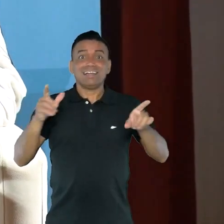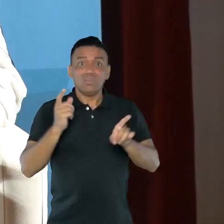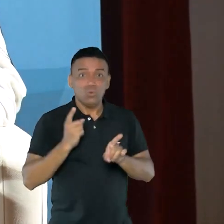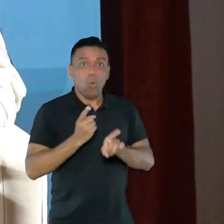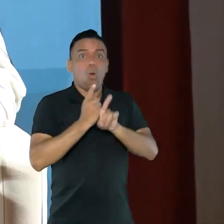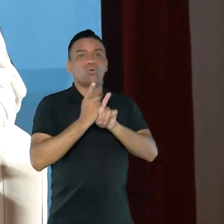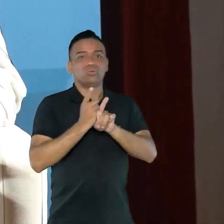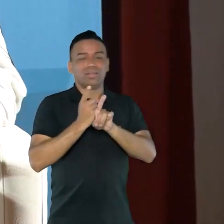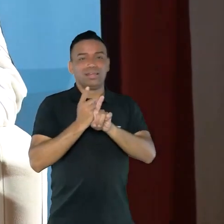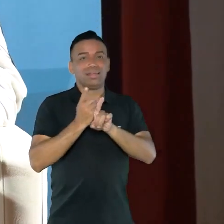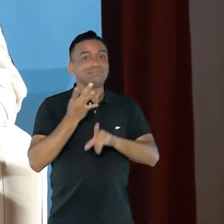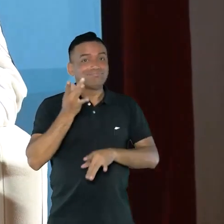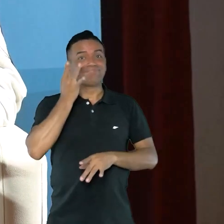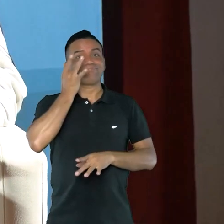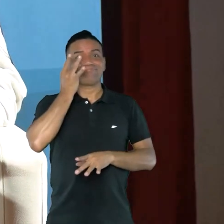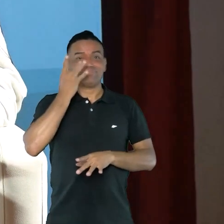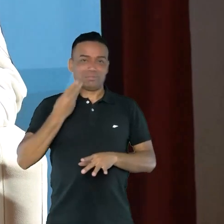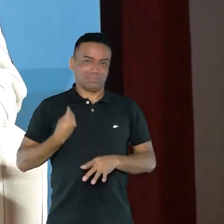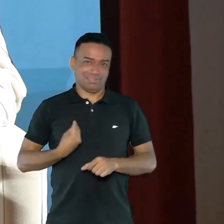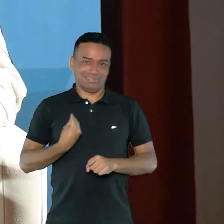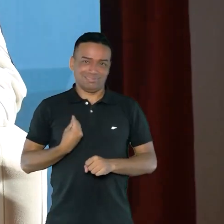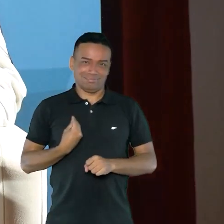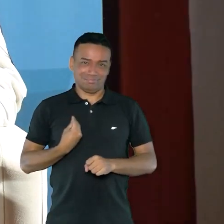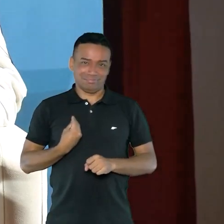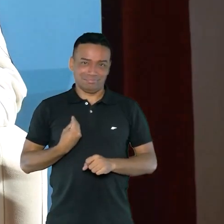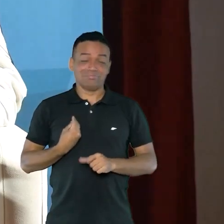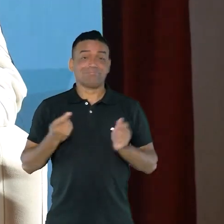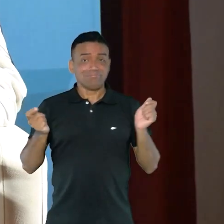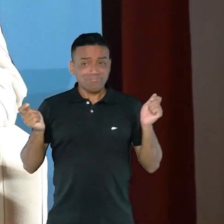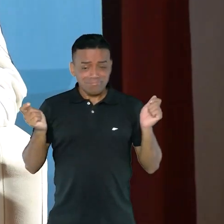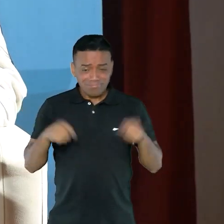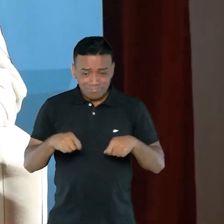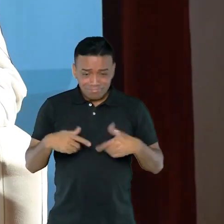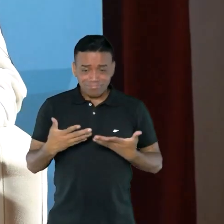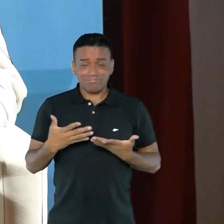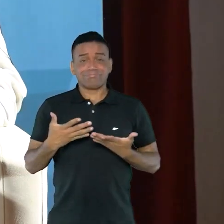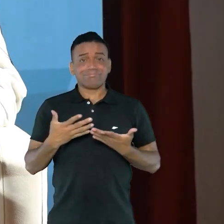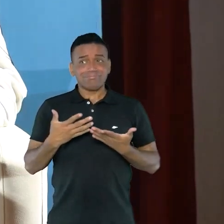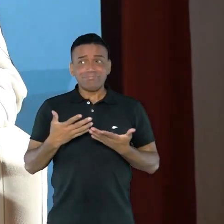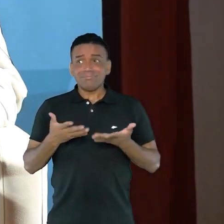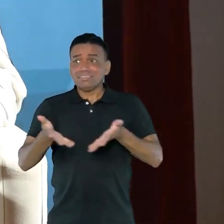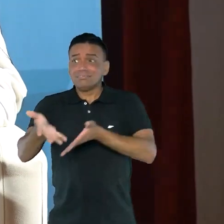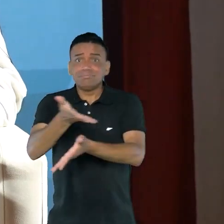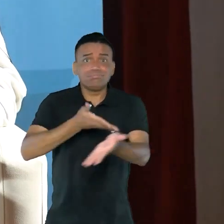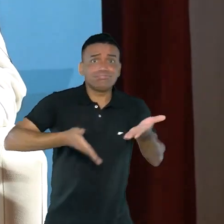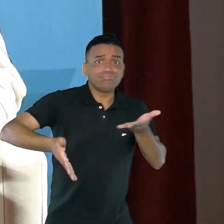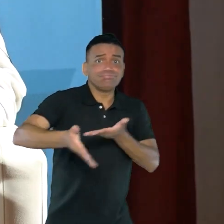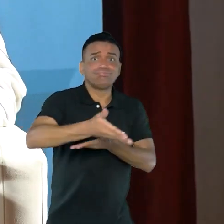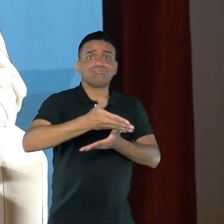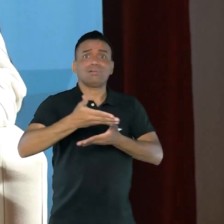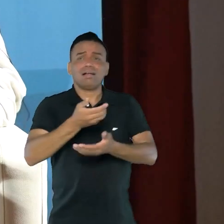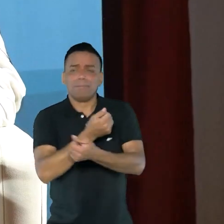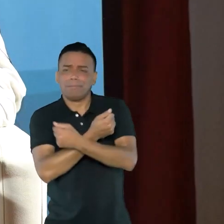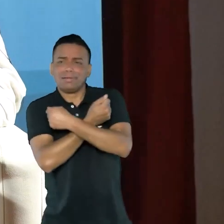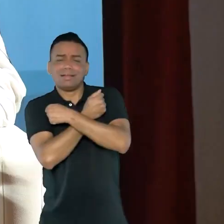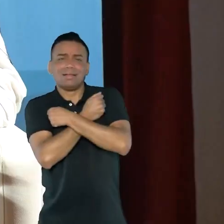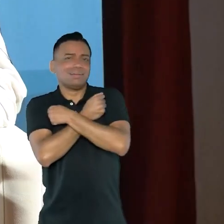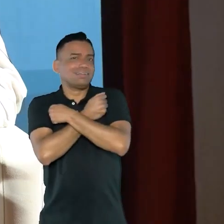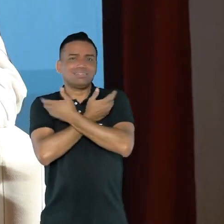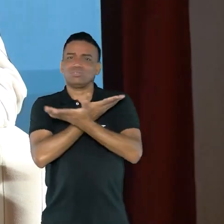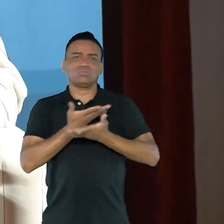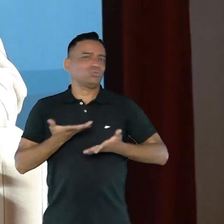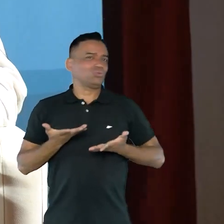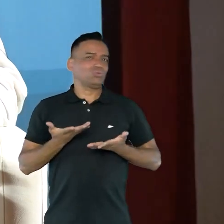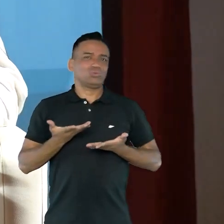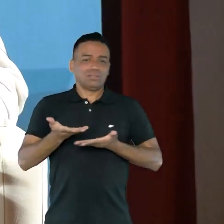encontros presenciais, né? Que a gente pudesse ter a escuta, o abraço, essa troca presencial é